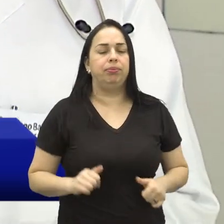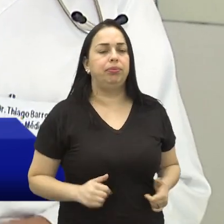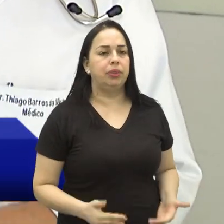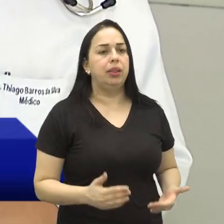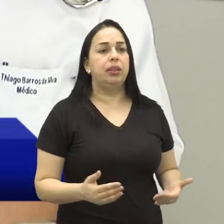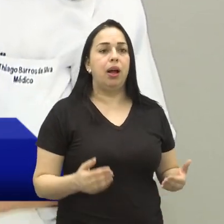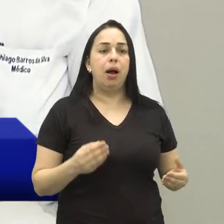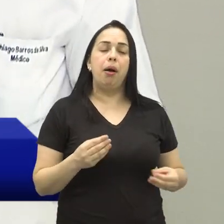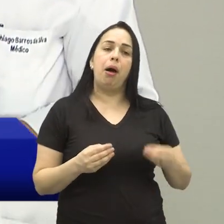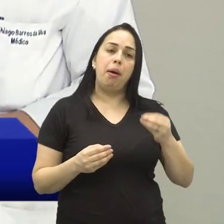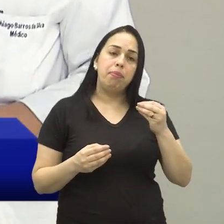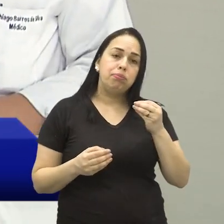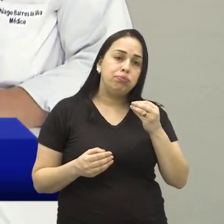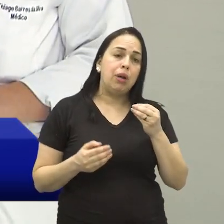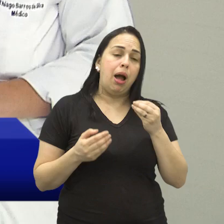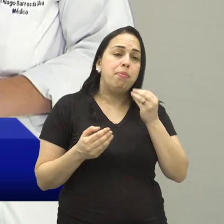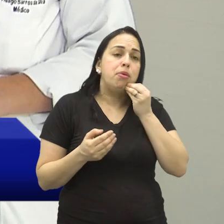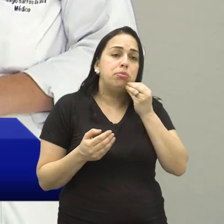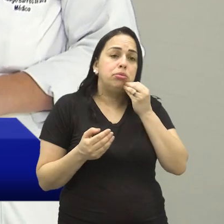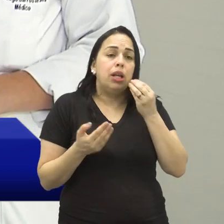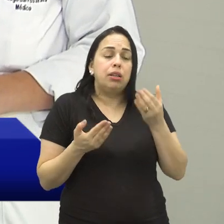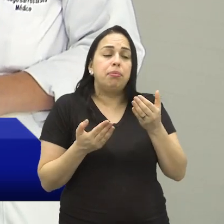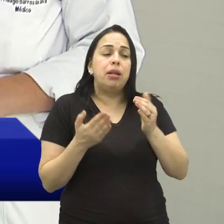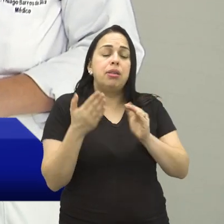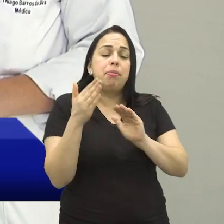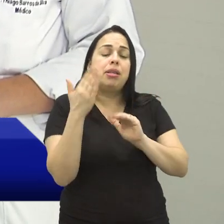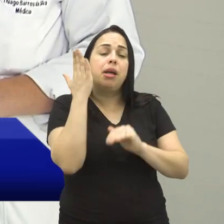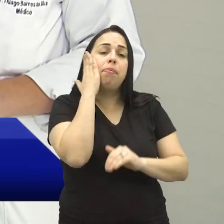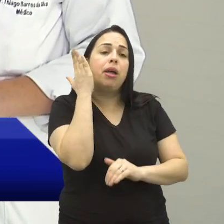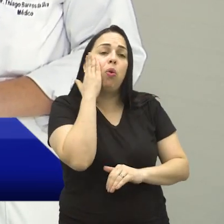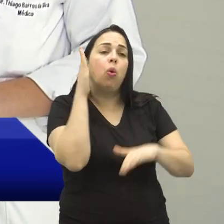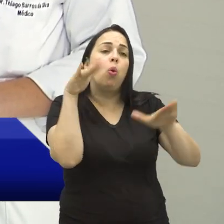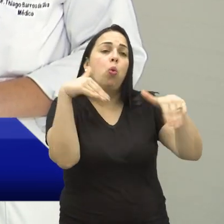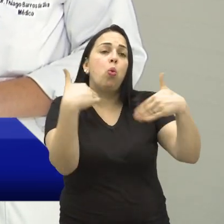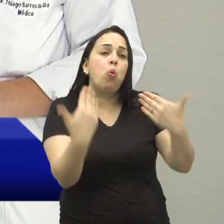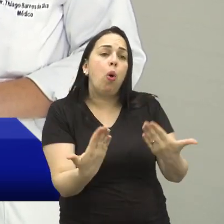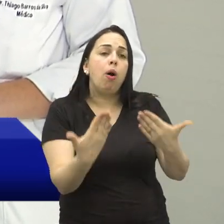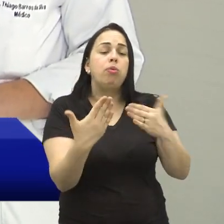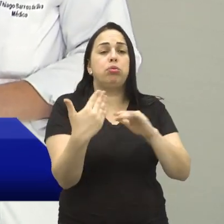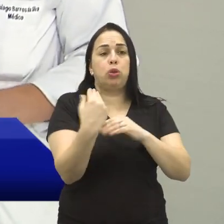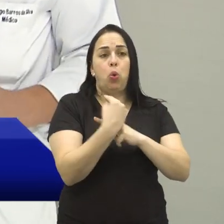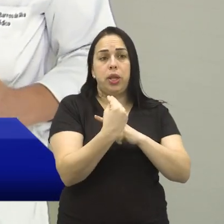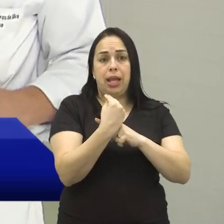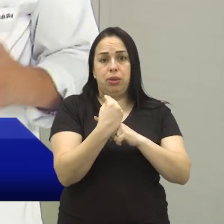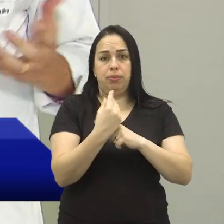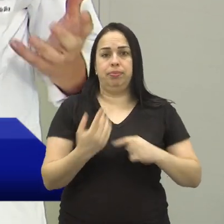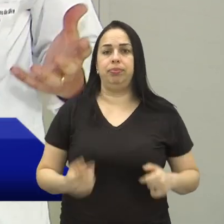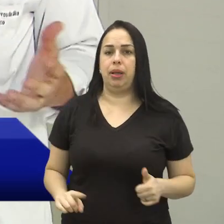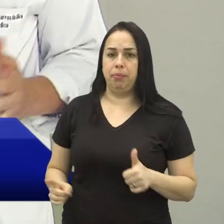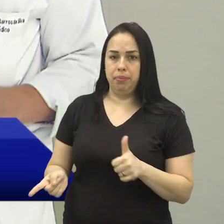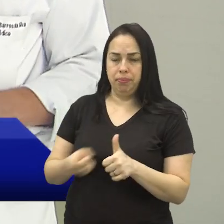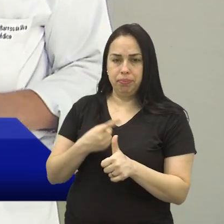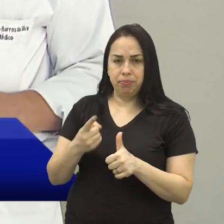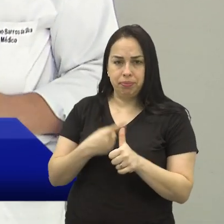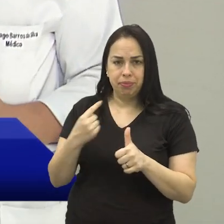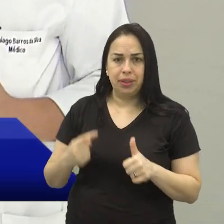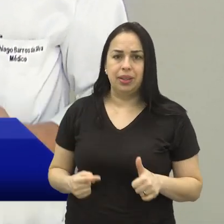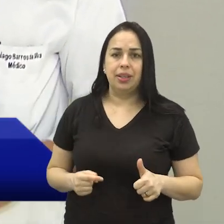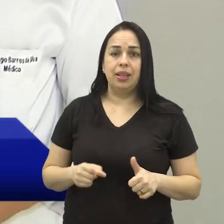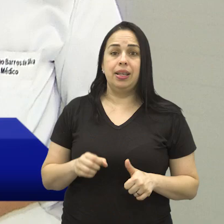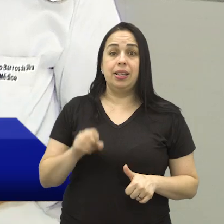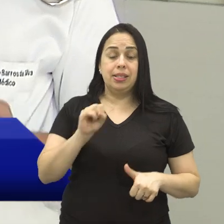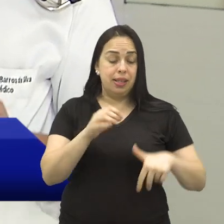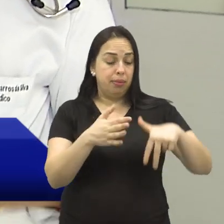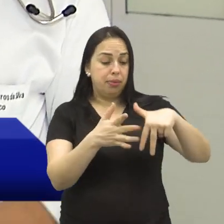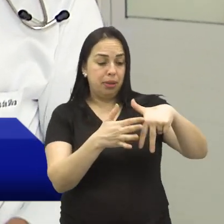oportunidade justamente para o senhor listar quais cuidados devem fazer parte do dia a dia aí. Então, a primeira coisa é, se o